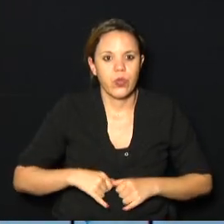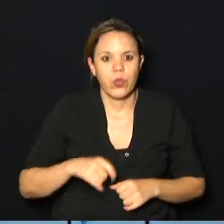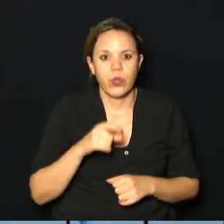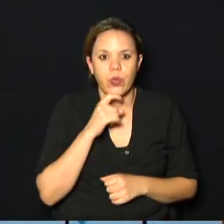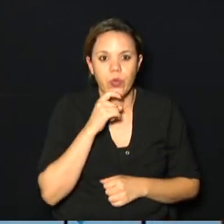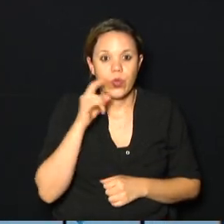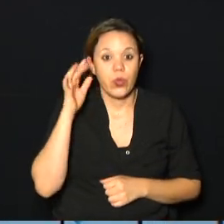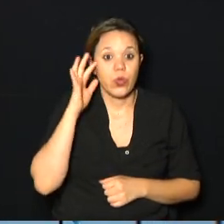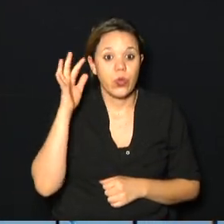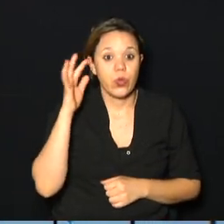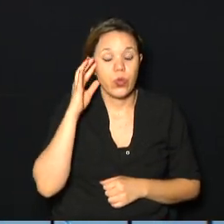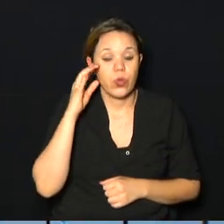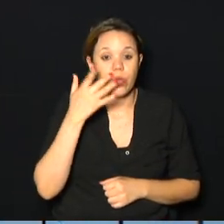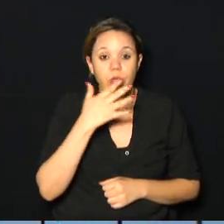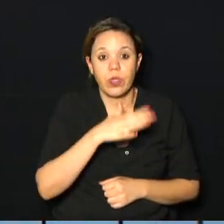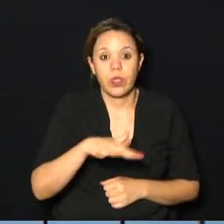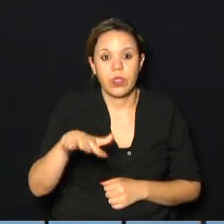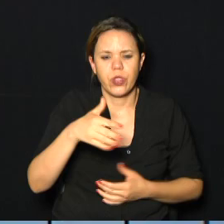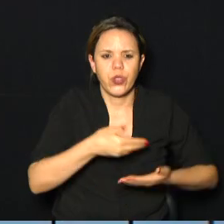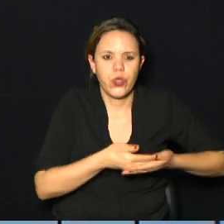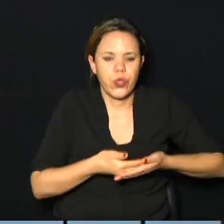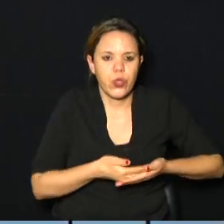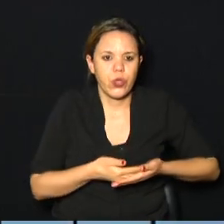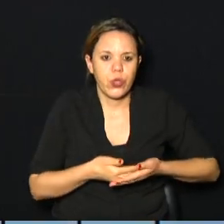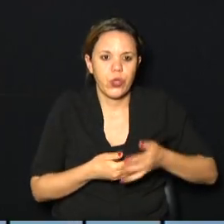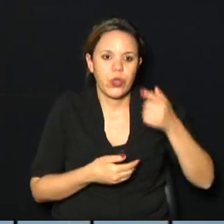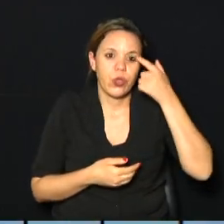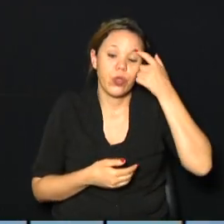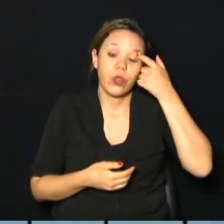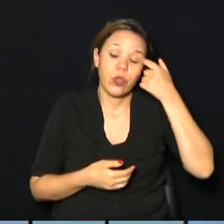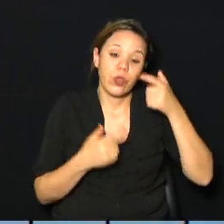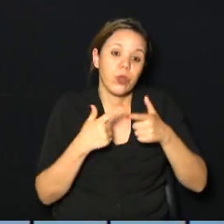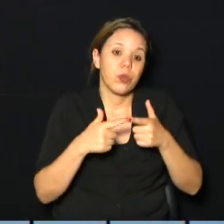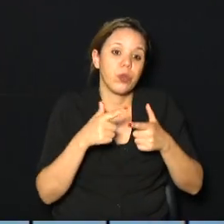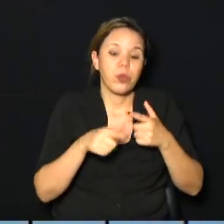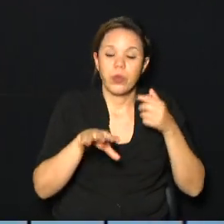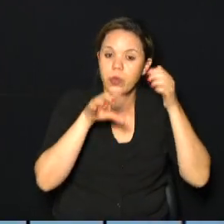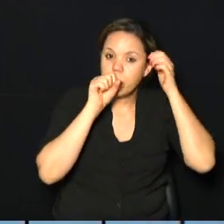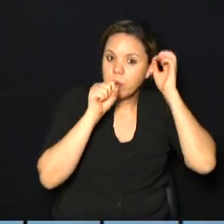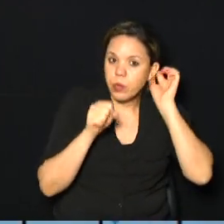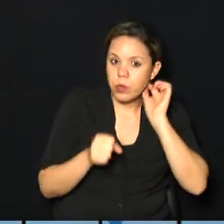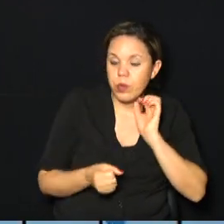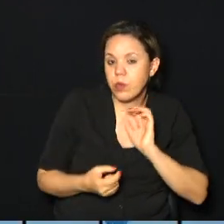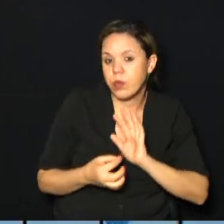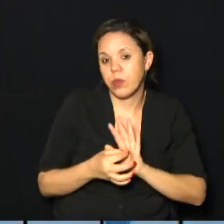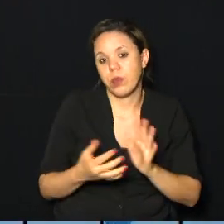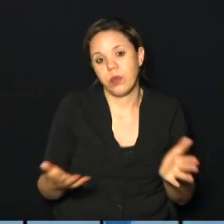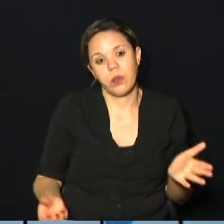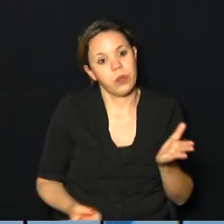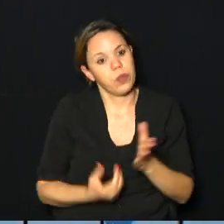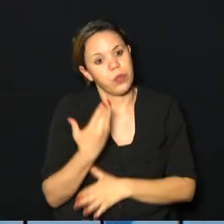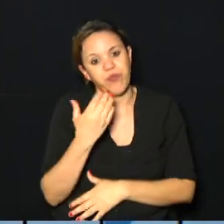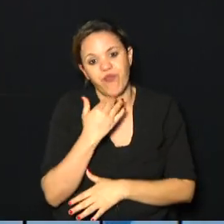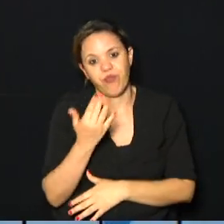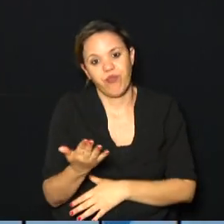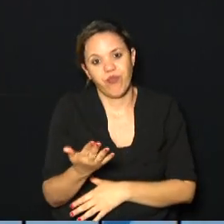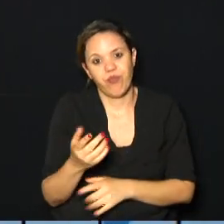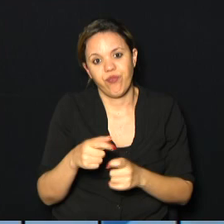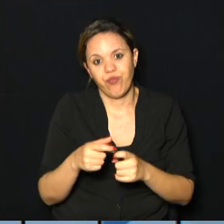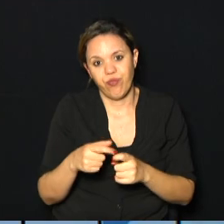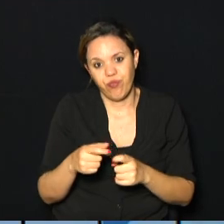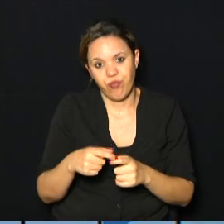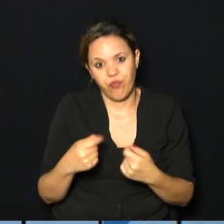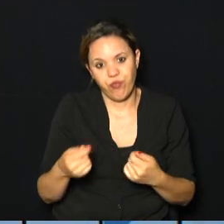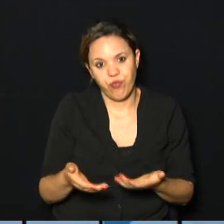frio, imagina a criançada, os bebezinhos, problemas respiratórios aparecem. E aí não tem jeito, é médico